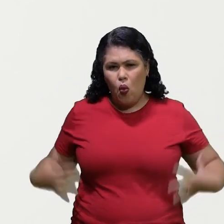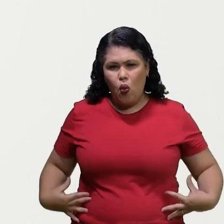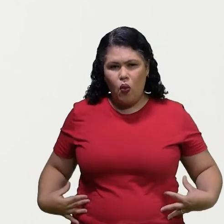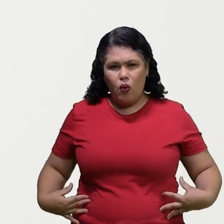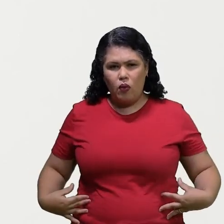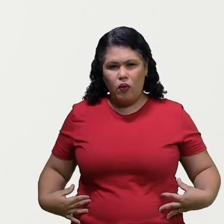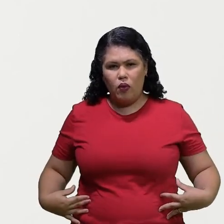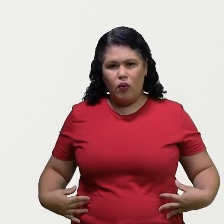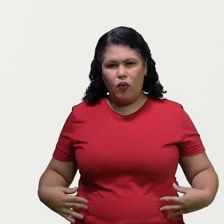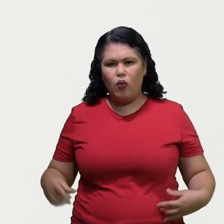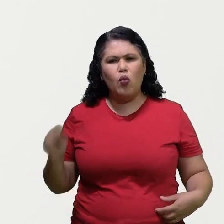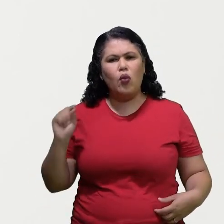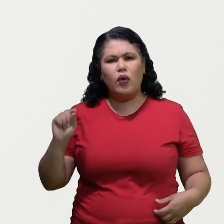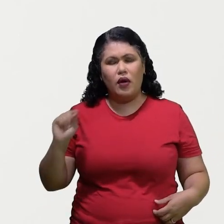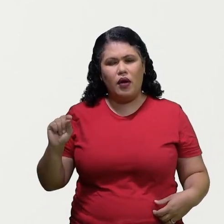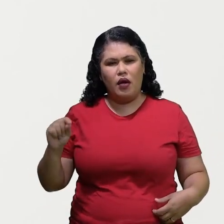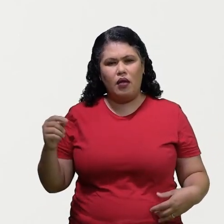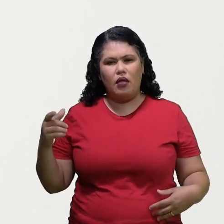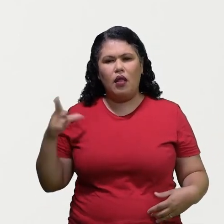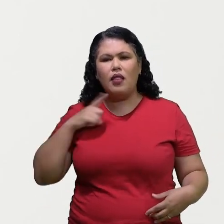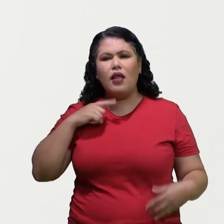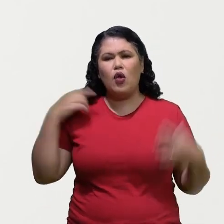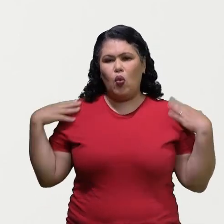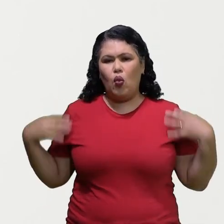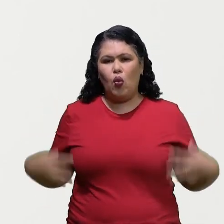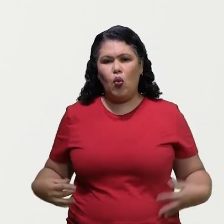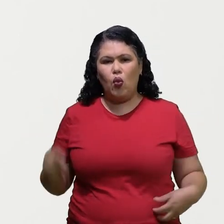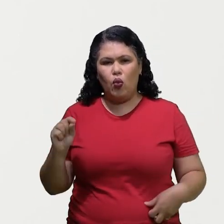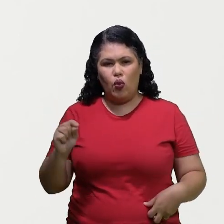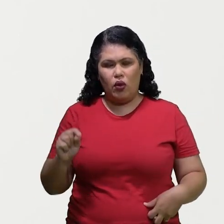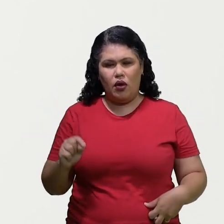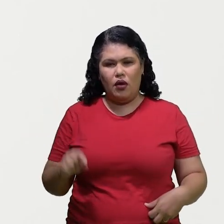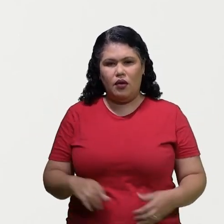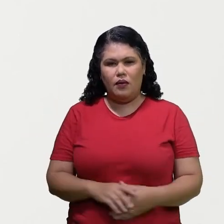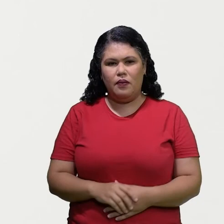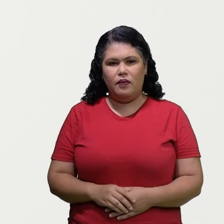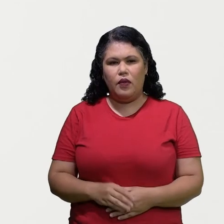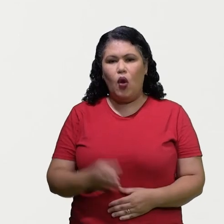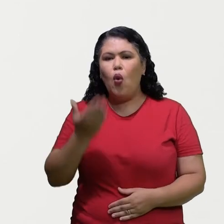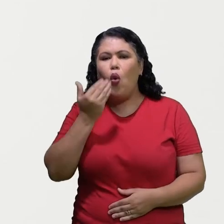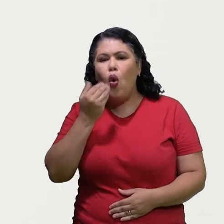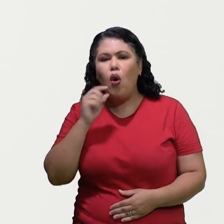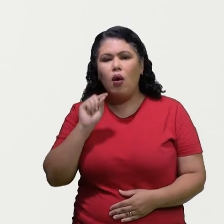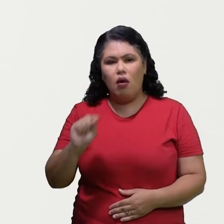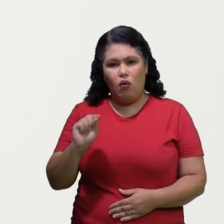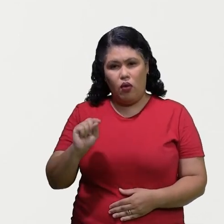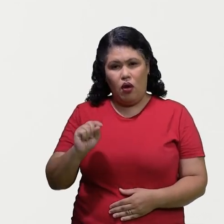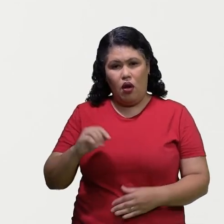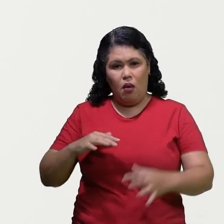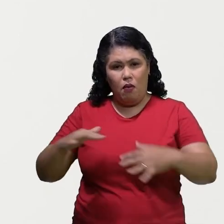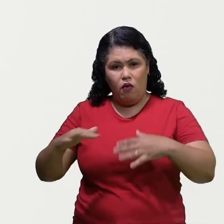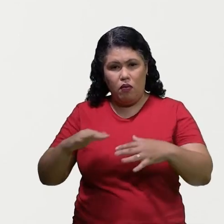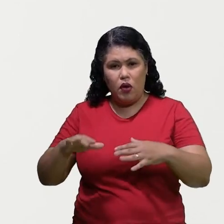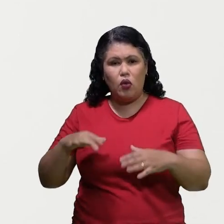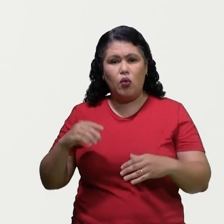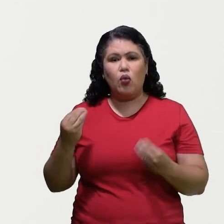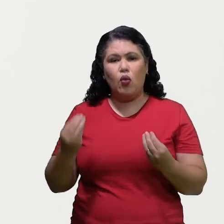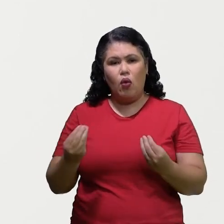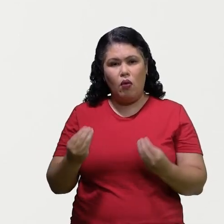Revestimento. São revestidos por quê? Os pássaros. E a alimentação e o deslocamento. Tenho certeza que vocês